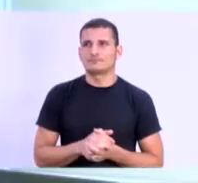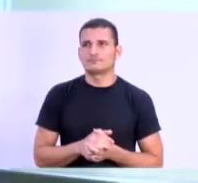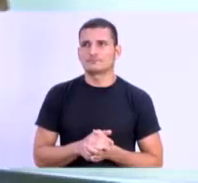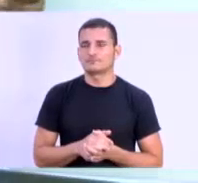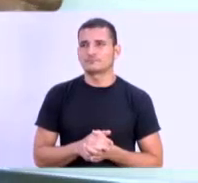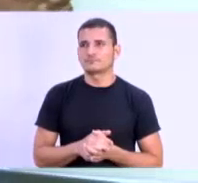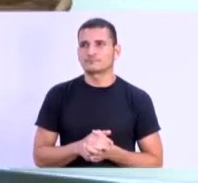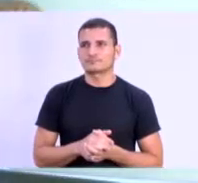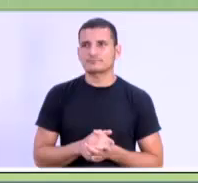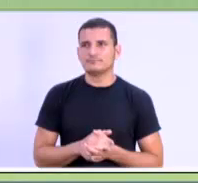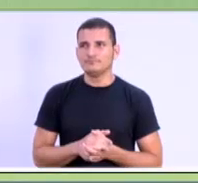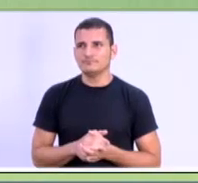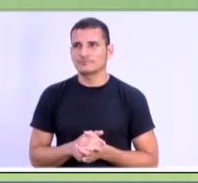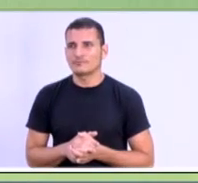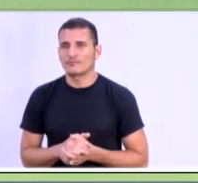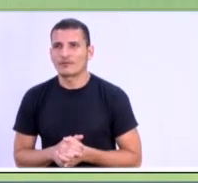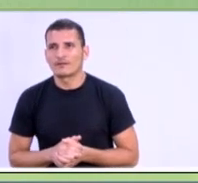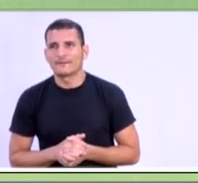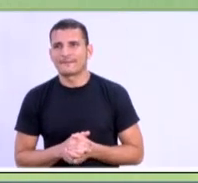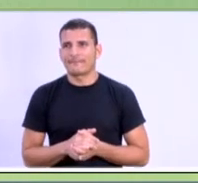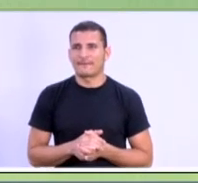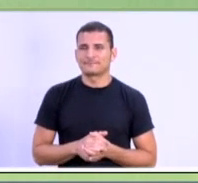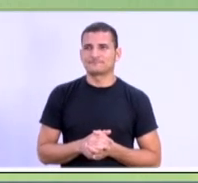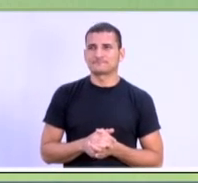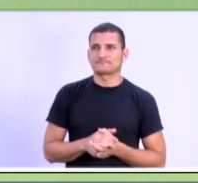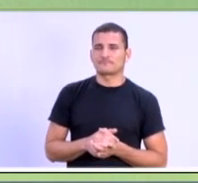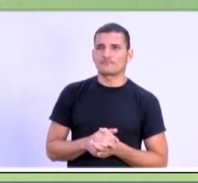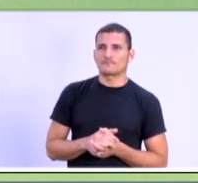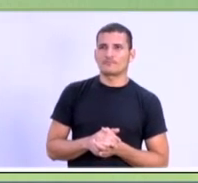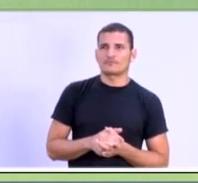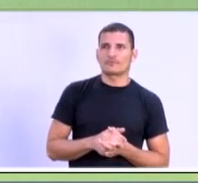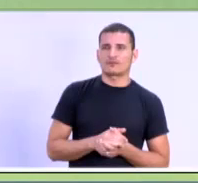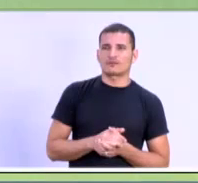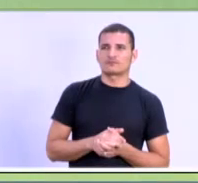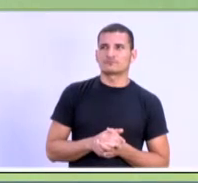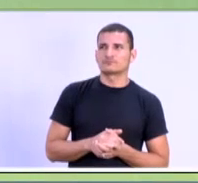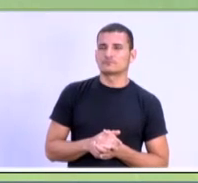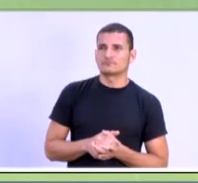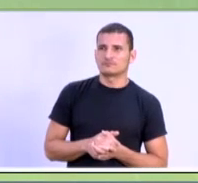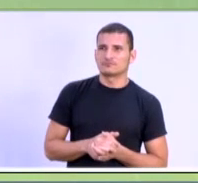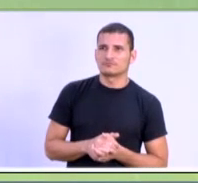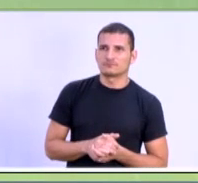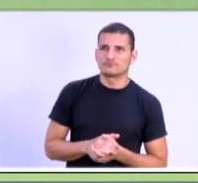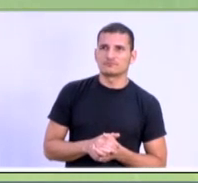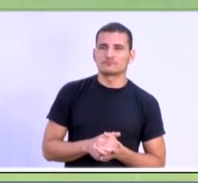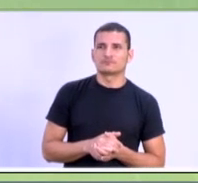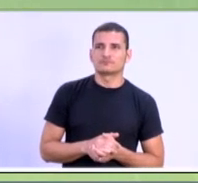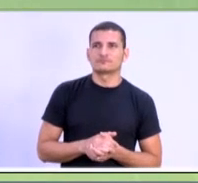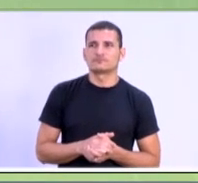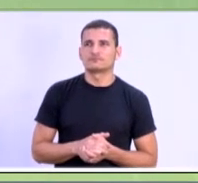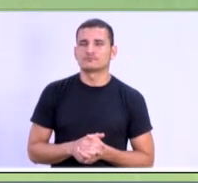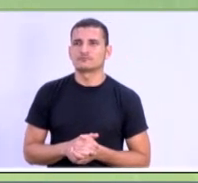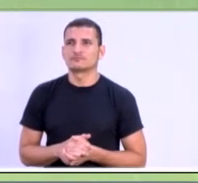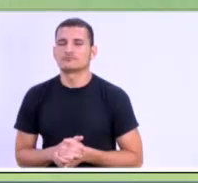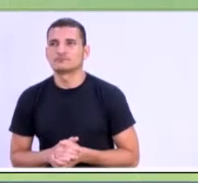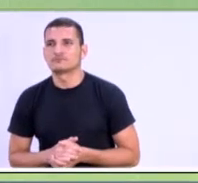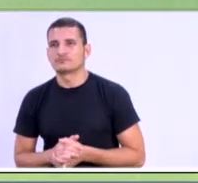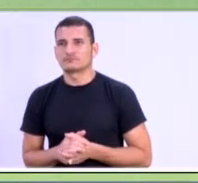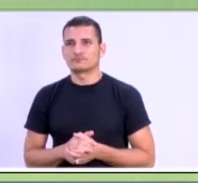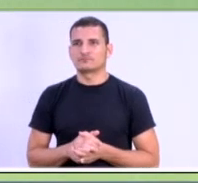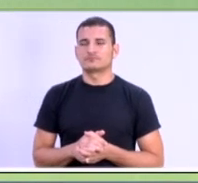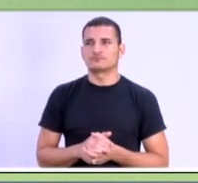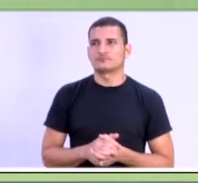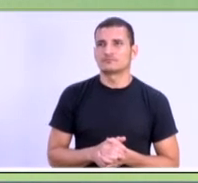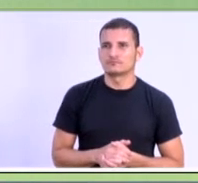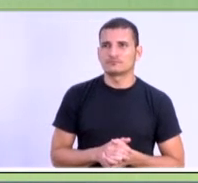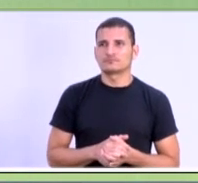literatura que você usa, tá? E como falei, a melhor maneira de passar essas informações é